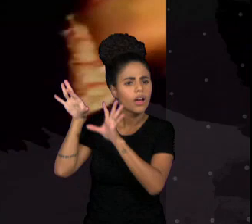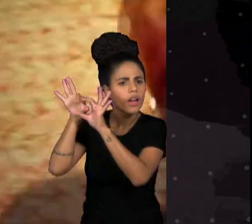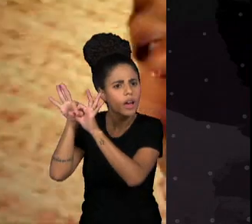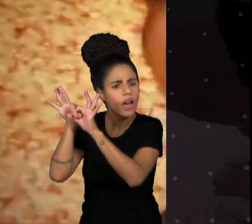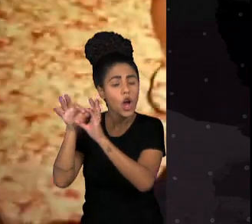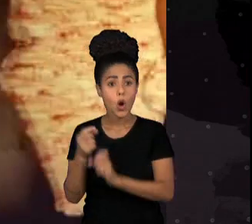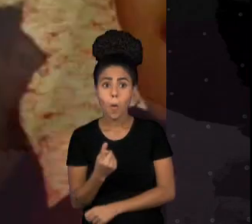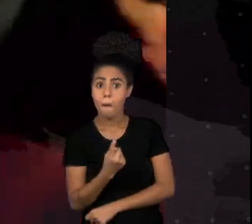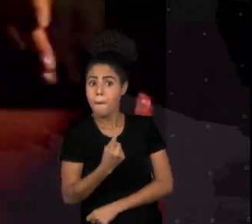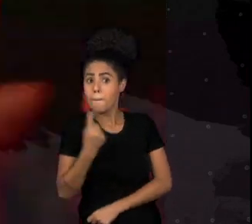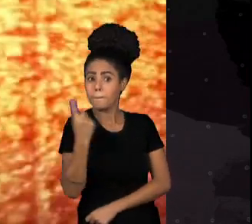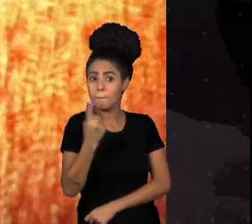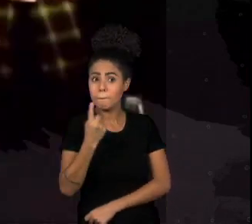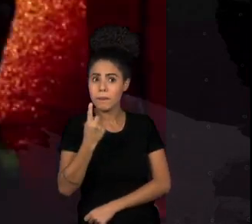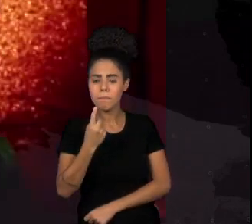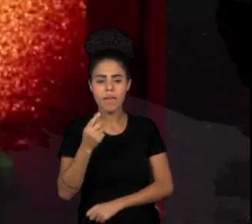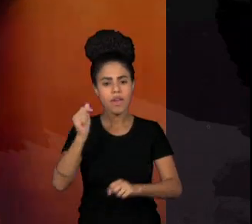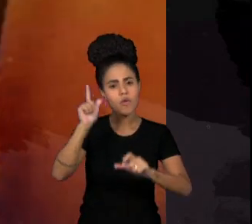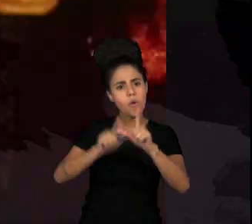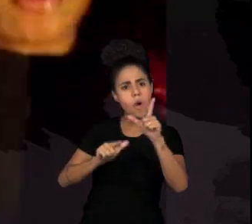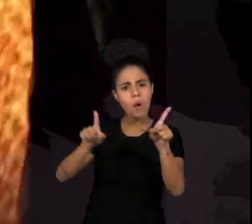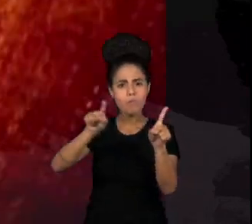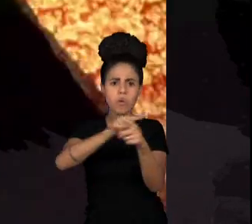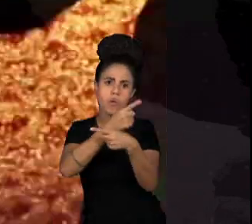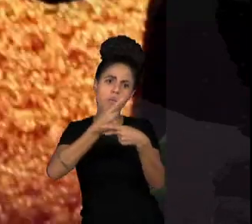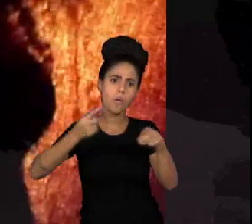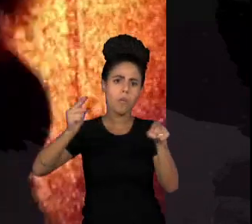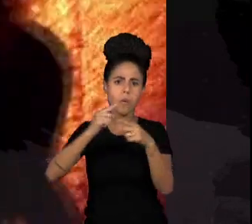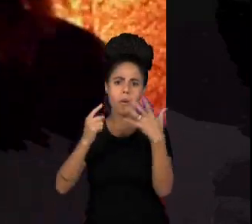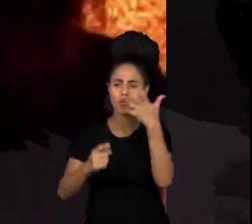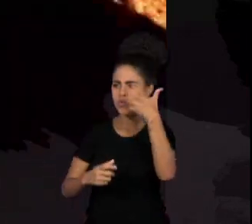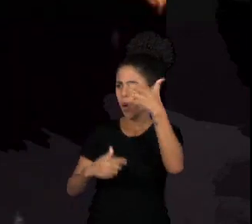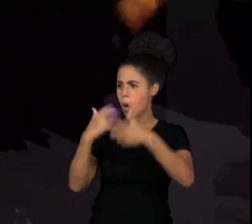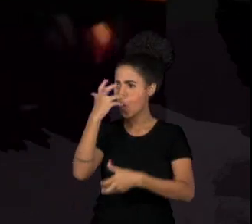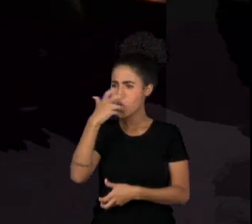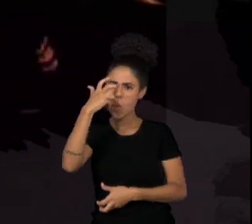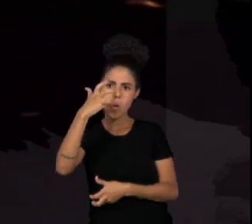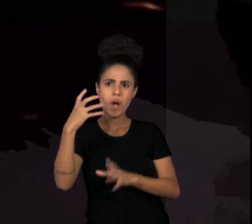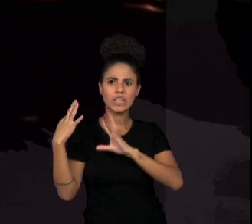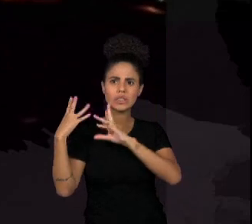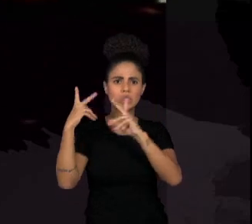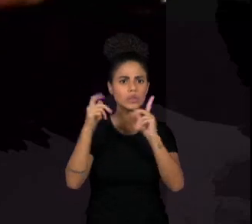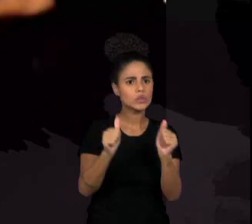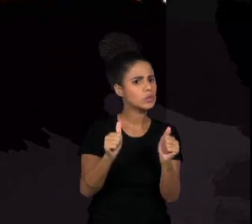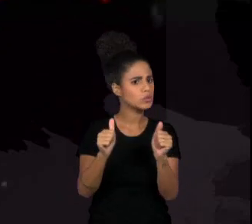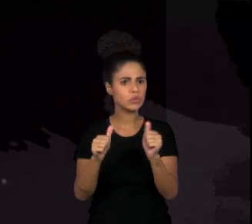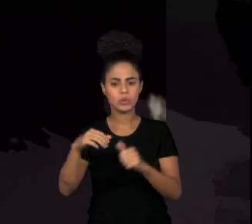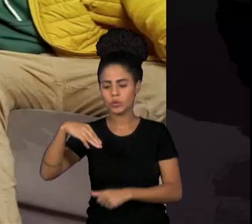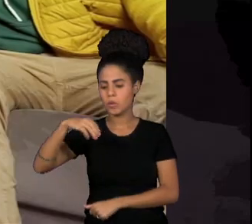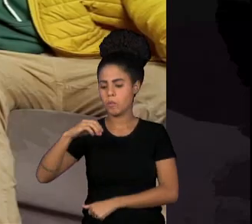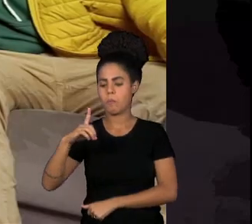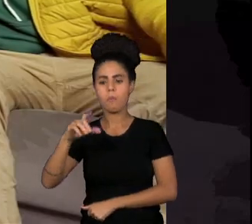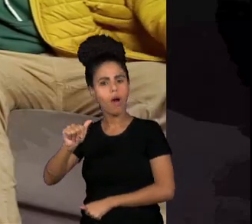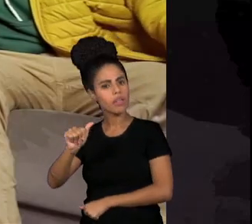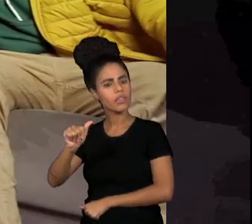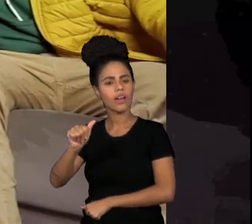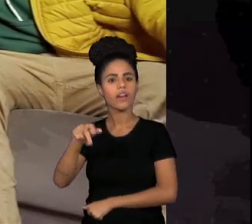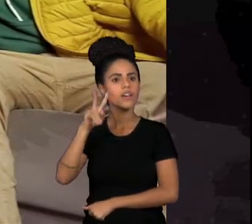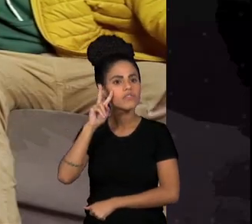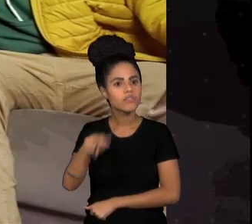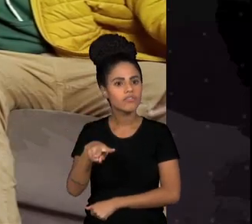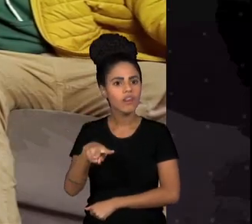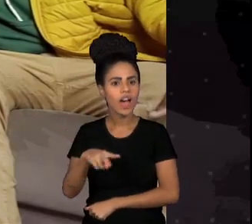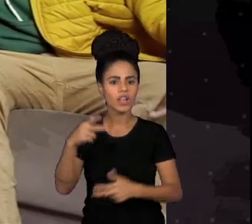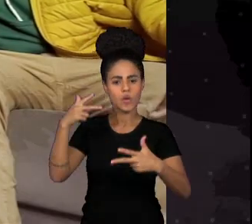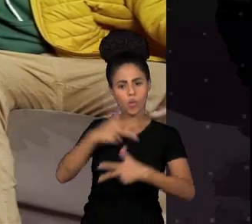primeiro hit lá atrás tinha tudo a ver com moda, inclusive você quebrava estereótipos, né? Porque você era um rapper que